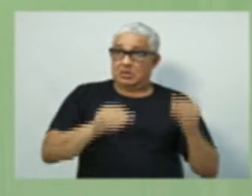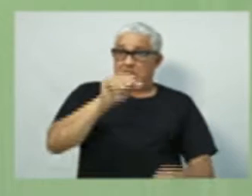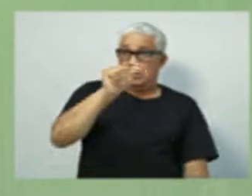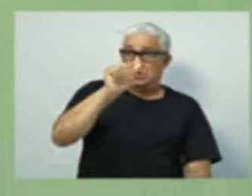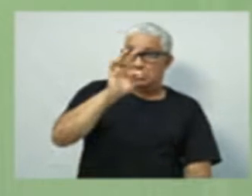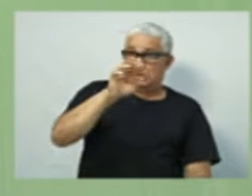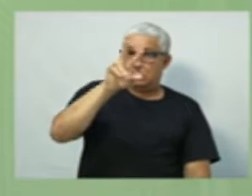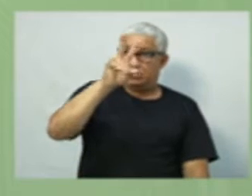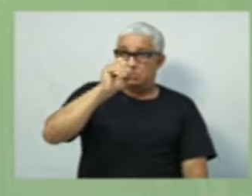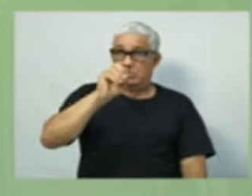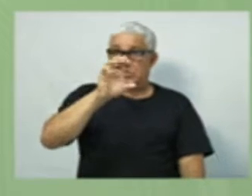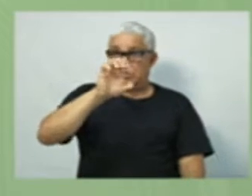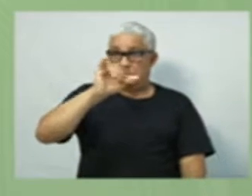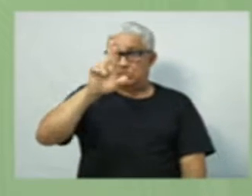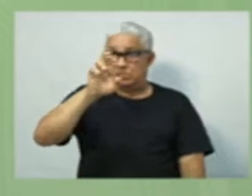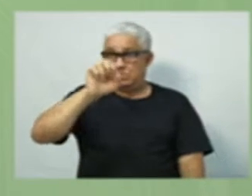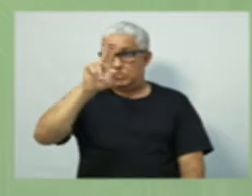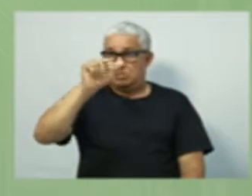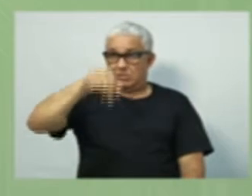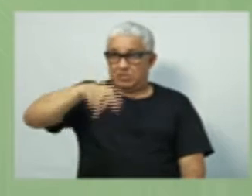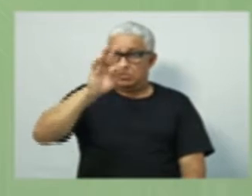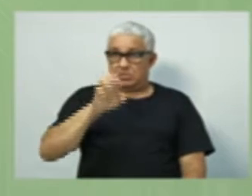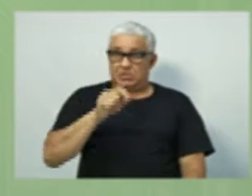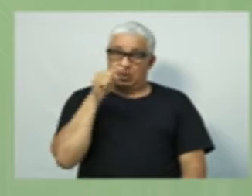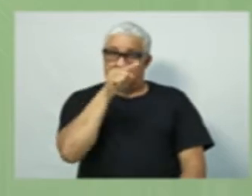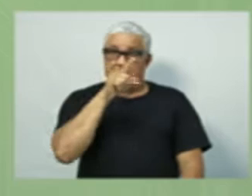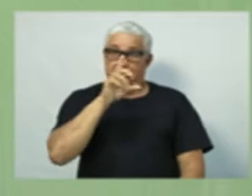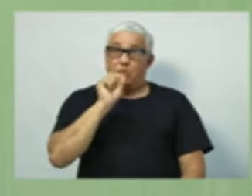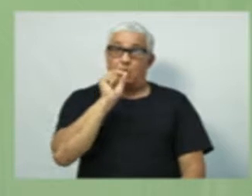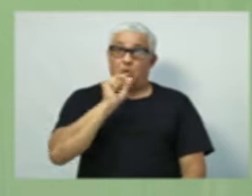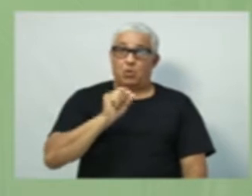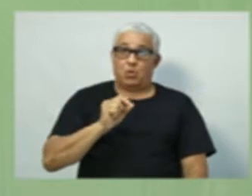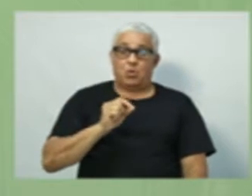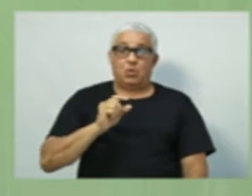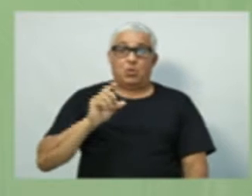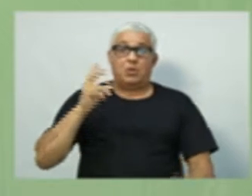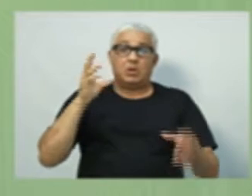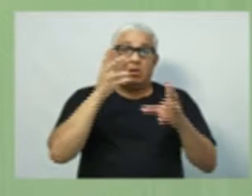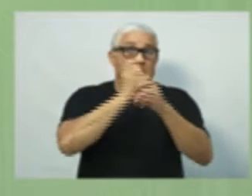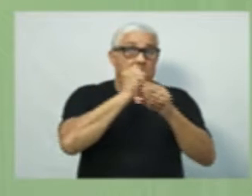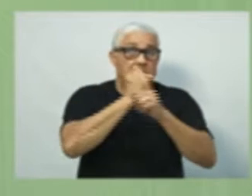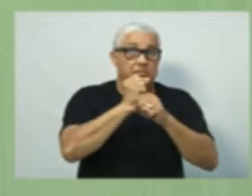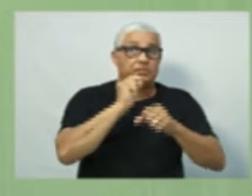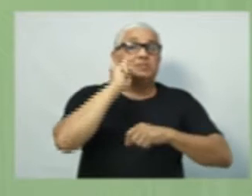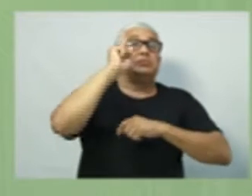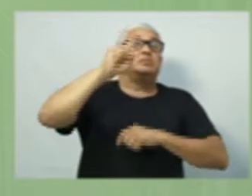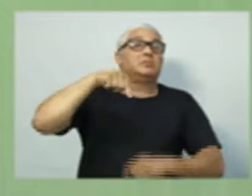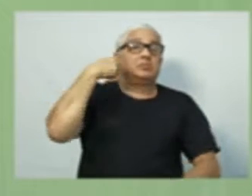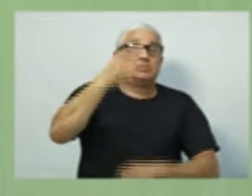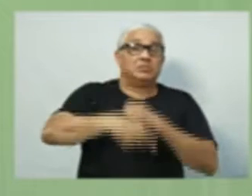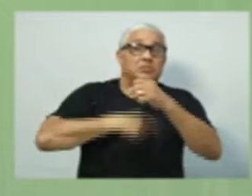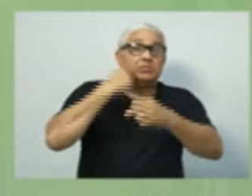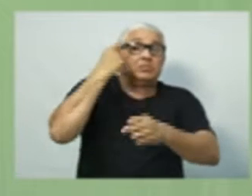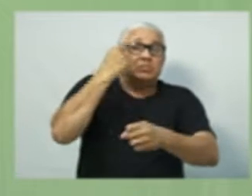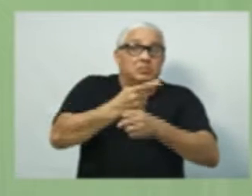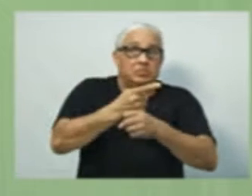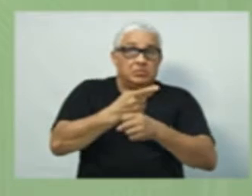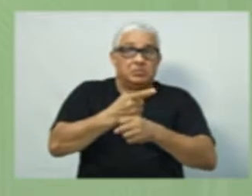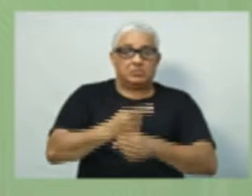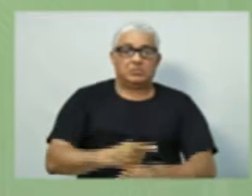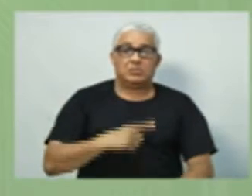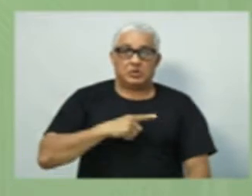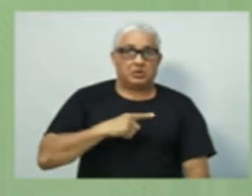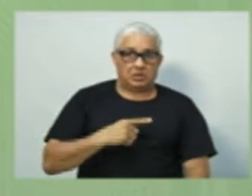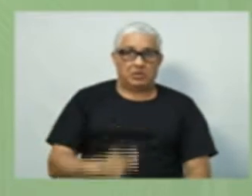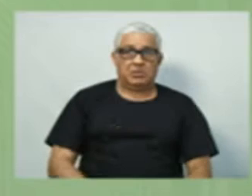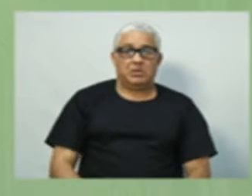uma diferença ele só vai ser realizado após o final do exercício seguinte tem alguma